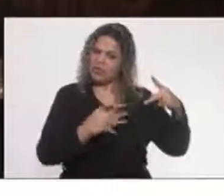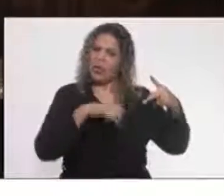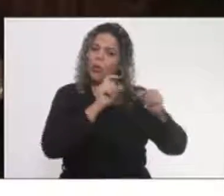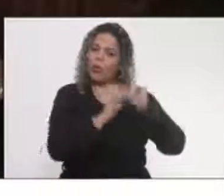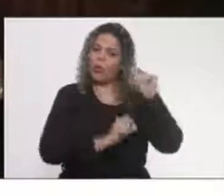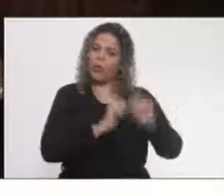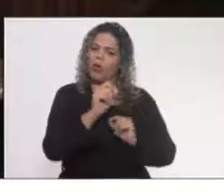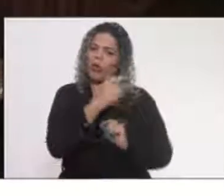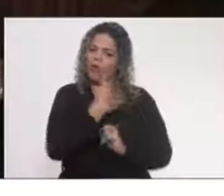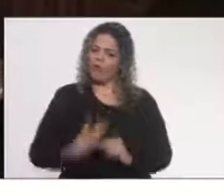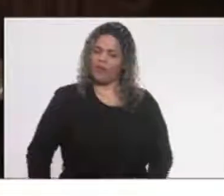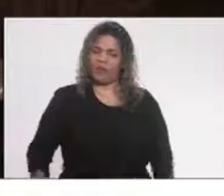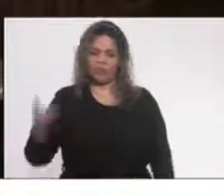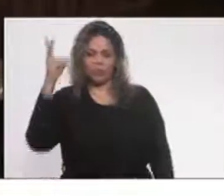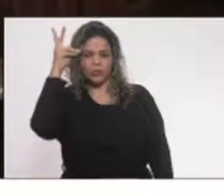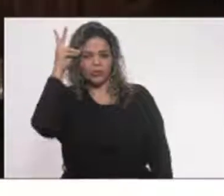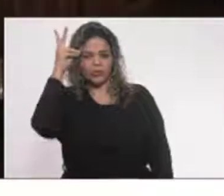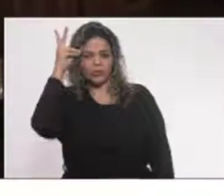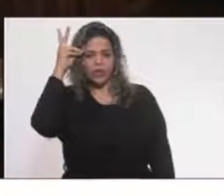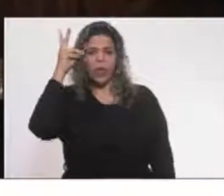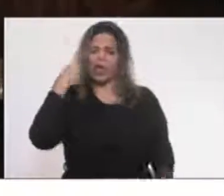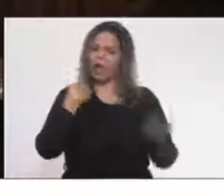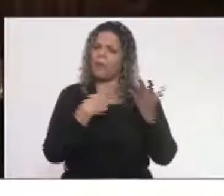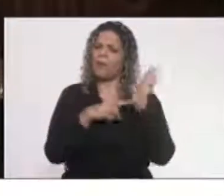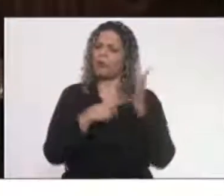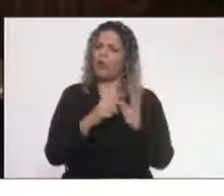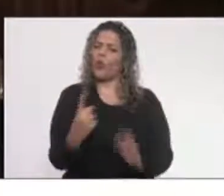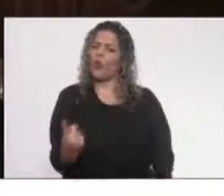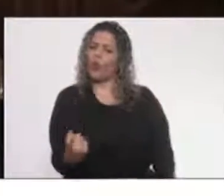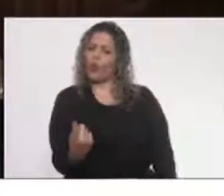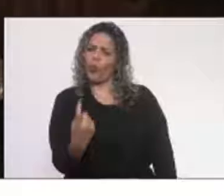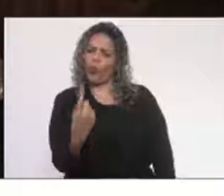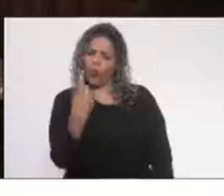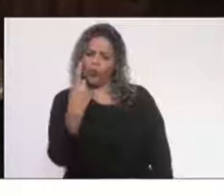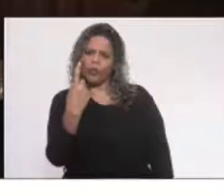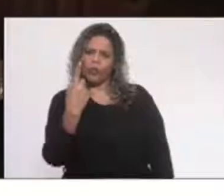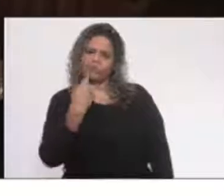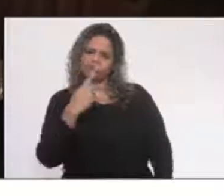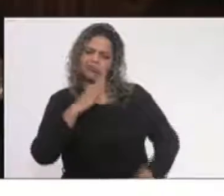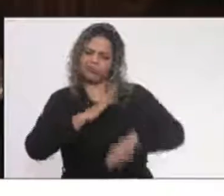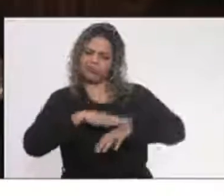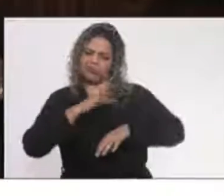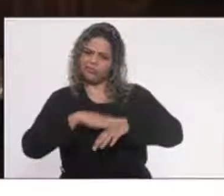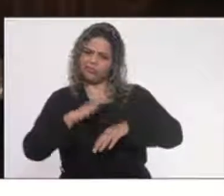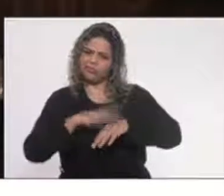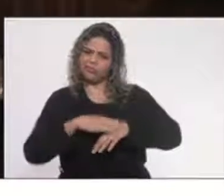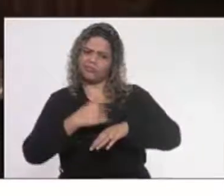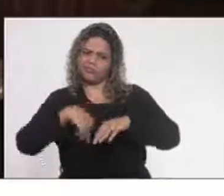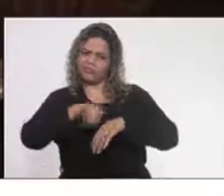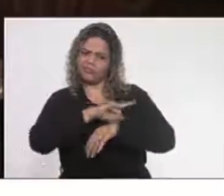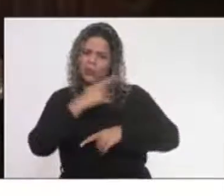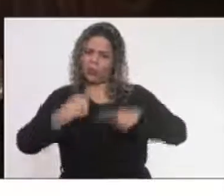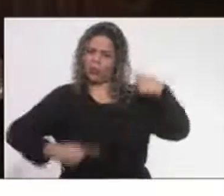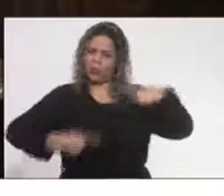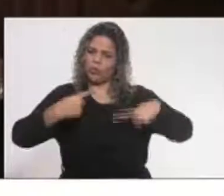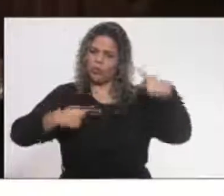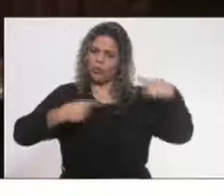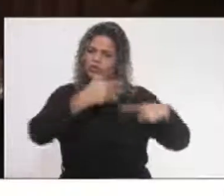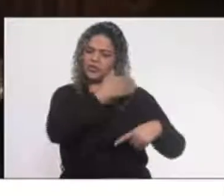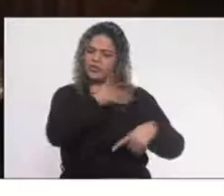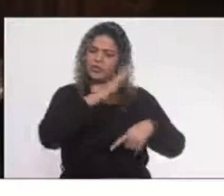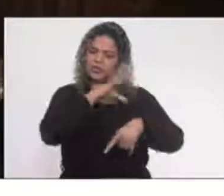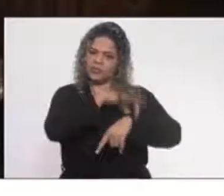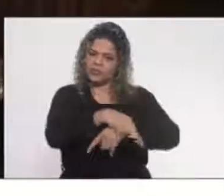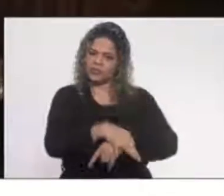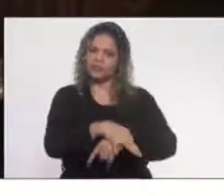o governo Witzel apresentou como único protocolo de sua suposta política de segurança